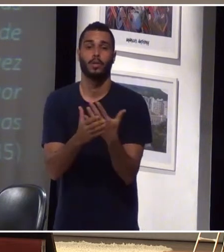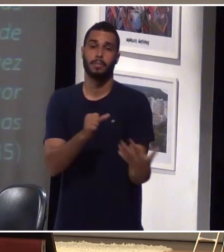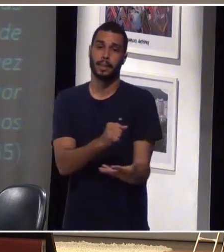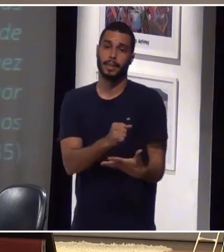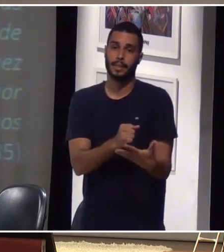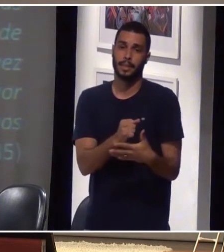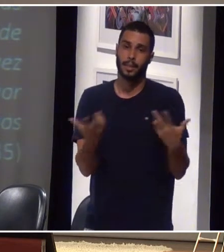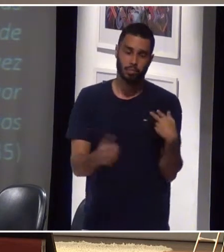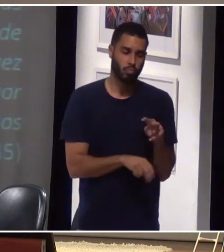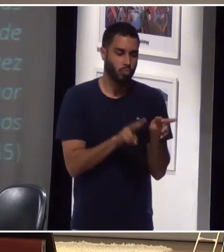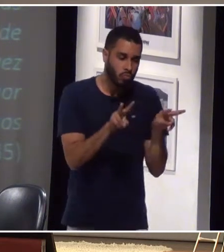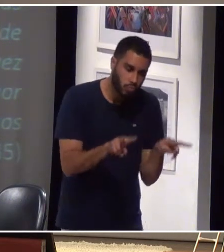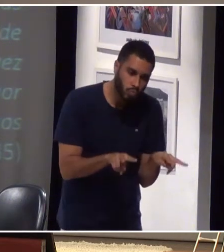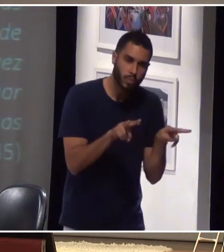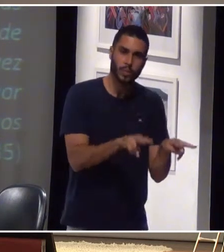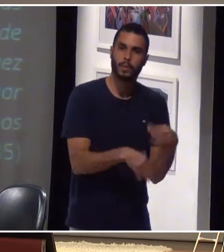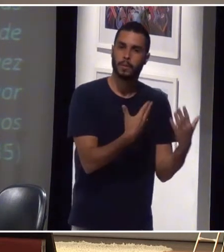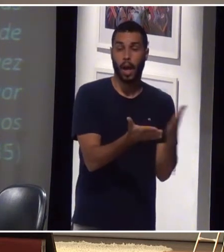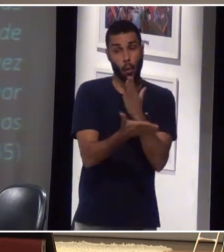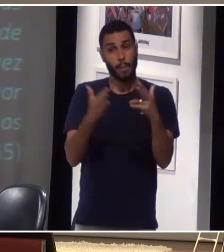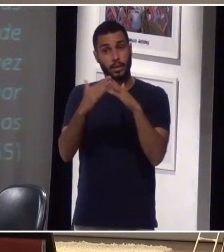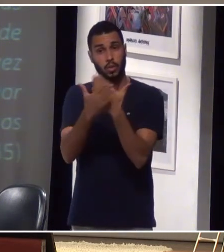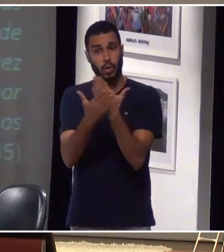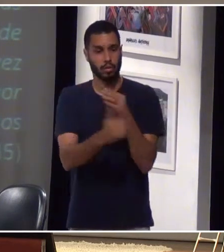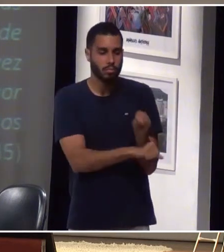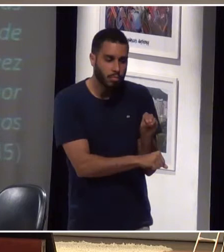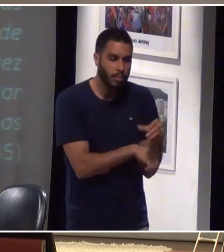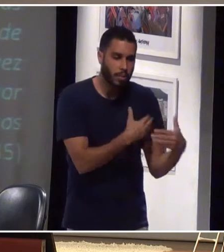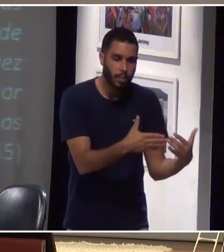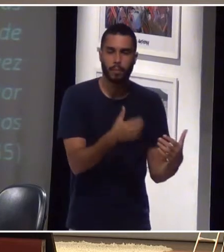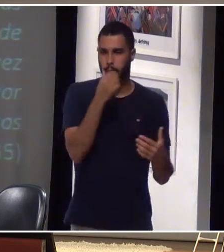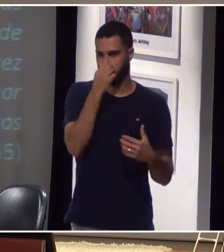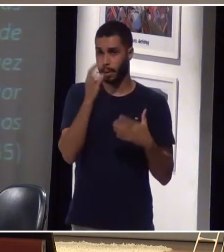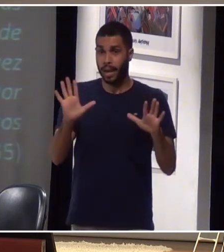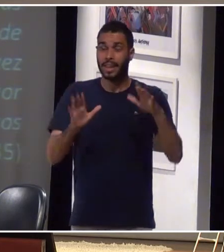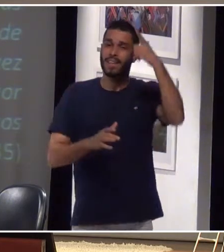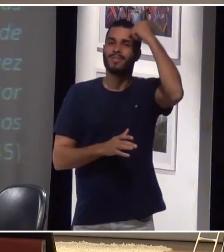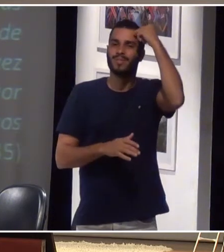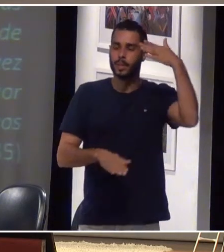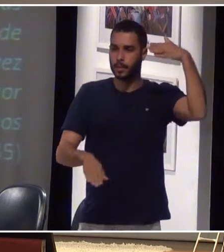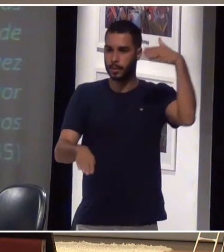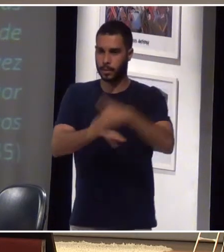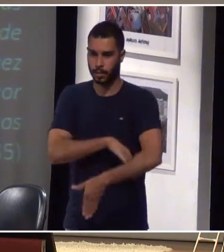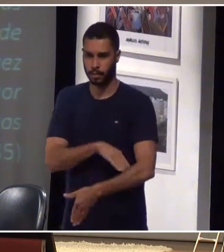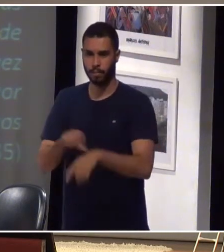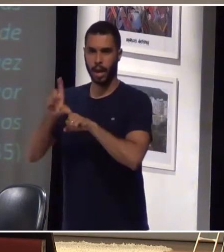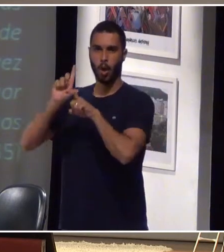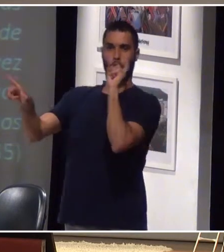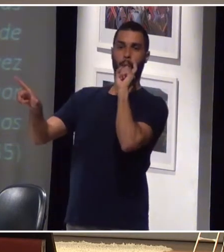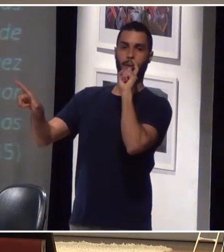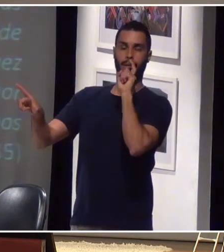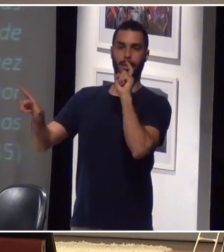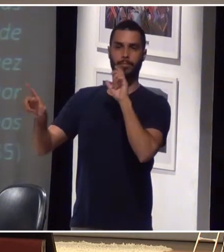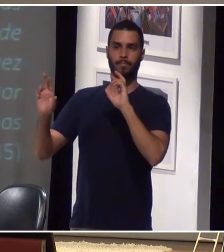um pouco mais os alunos, né? Algumas escolas preparam mais, outras menos. Mas, quando entra na universidade, a questão da autonomia